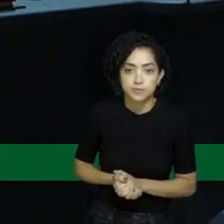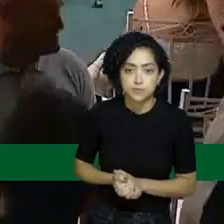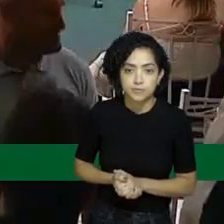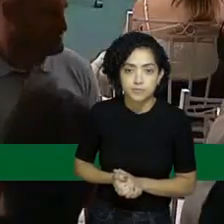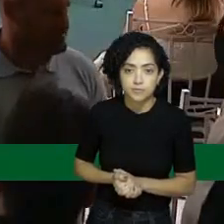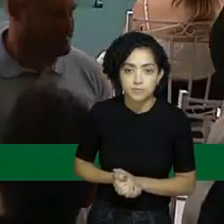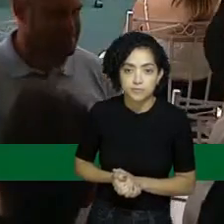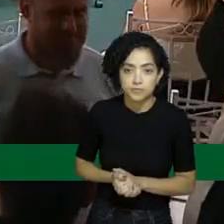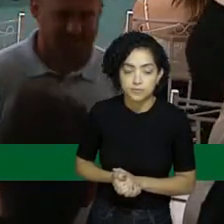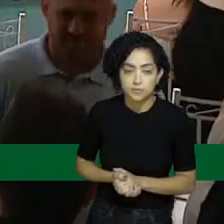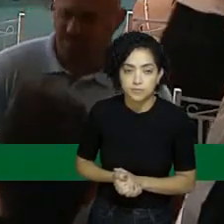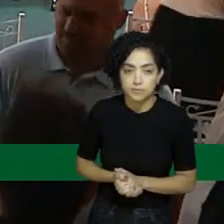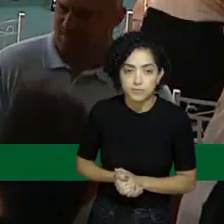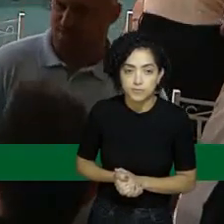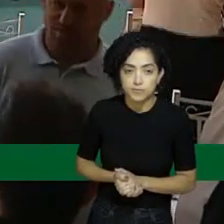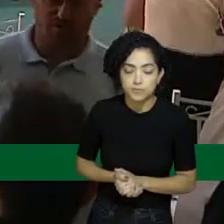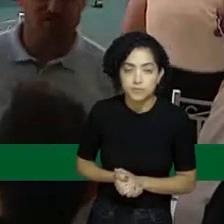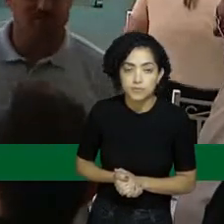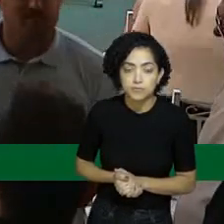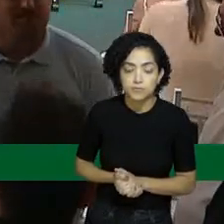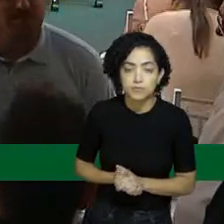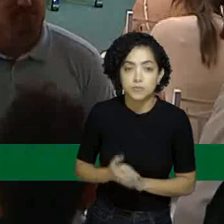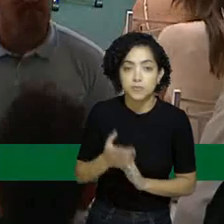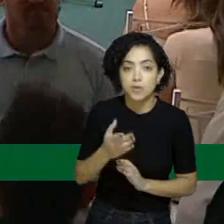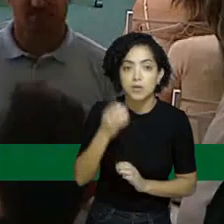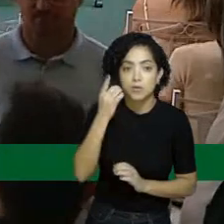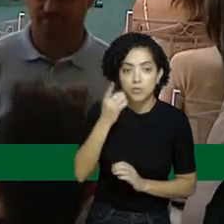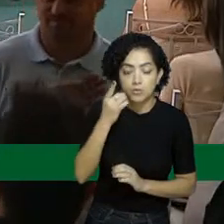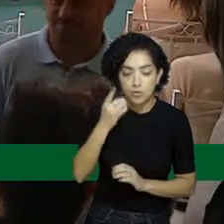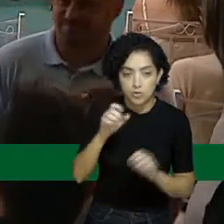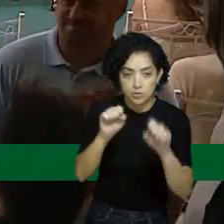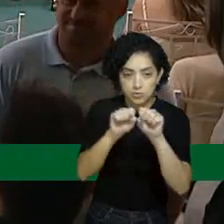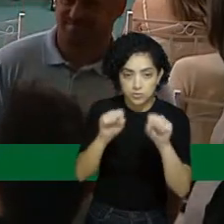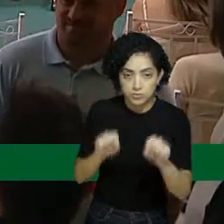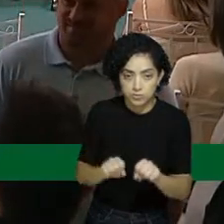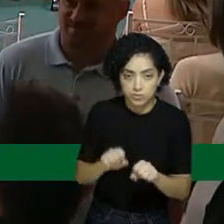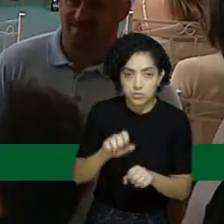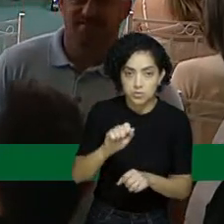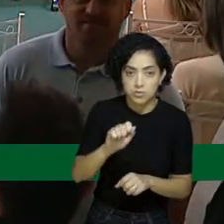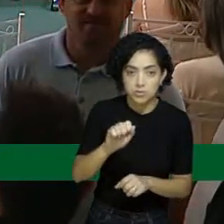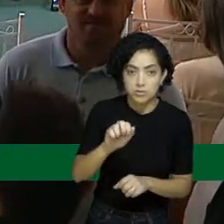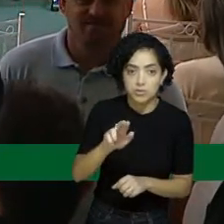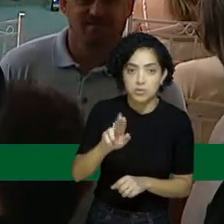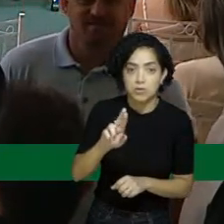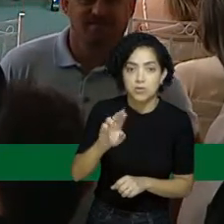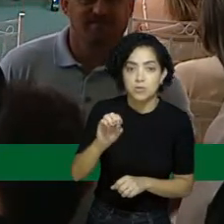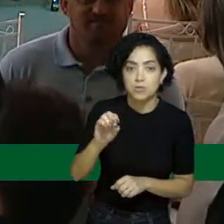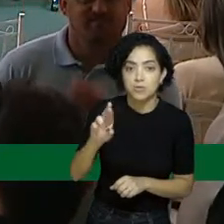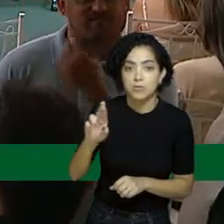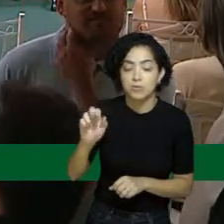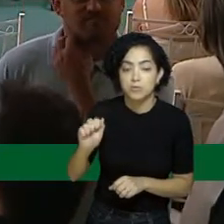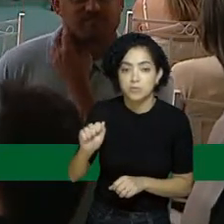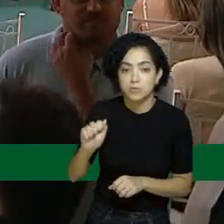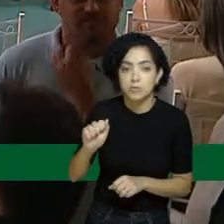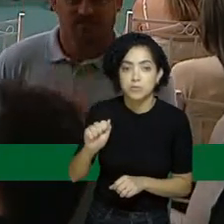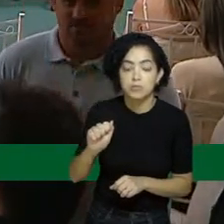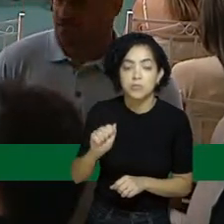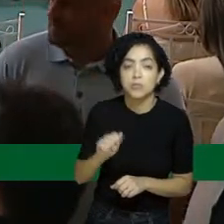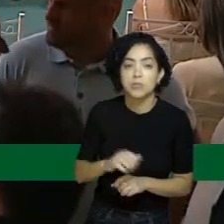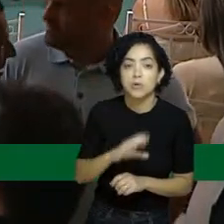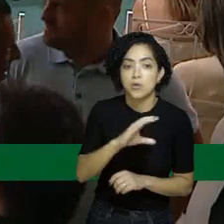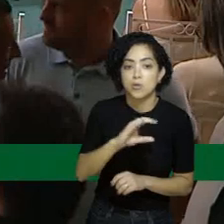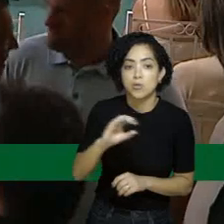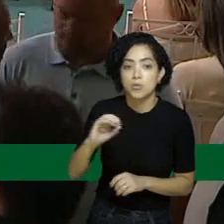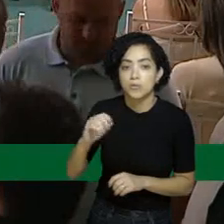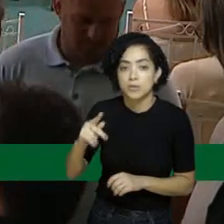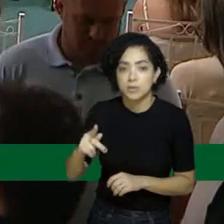Vamos ouvir agora o Sistema Cooperativista Catarinense, Aurora, com o tema Cooperativismo em Santa Catarina. Quem vai falar